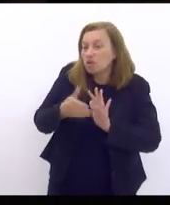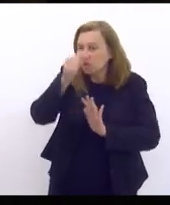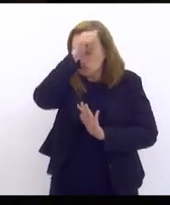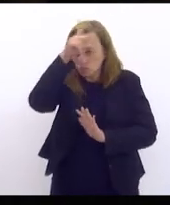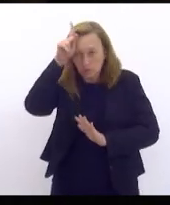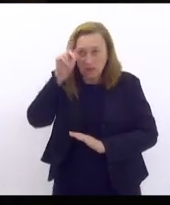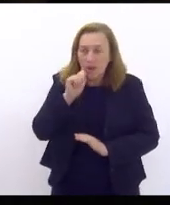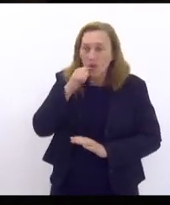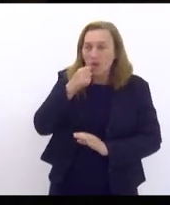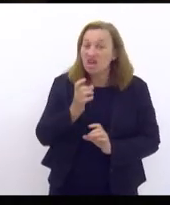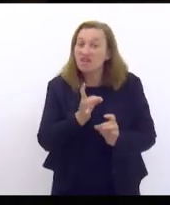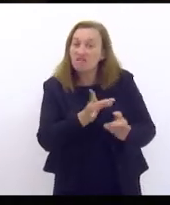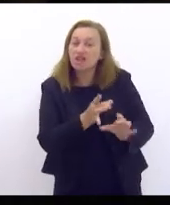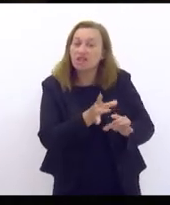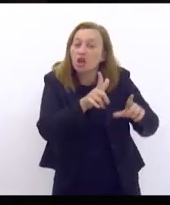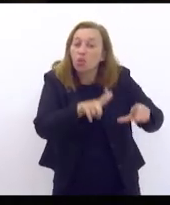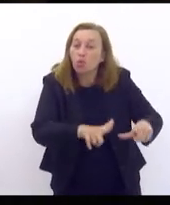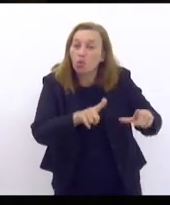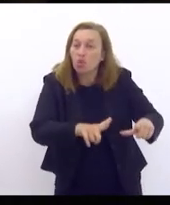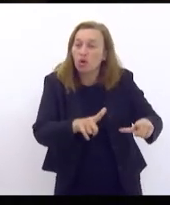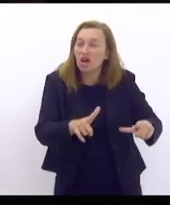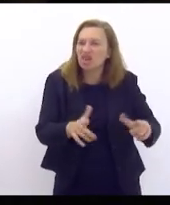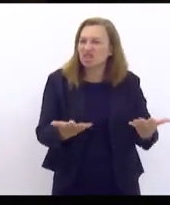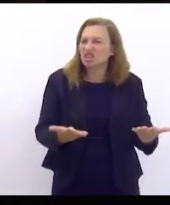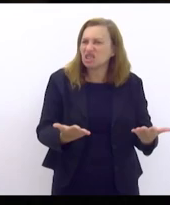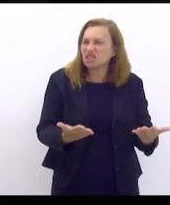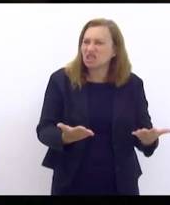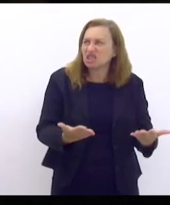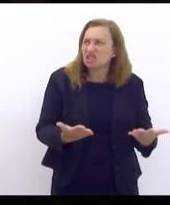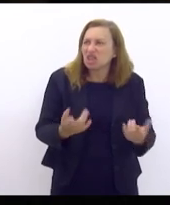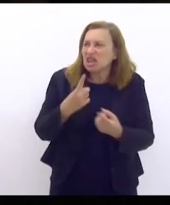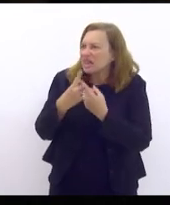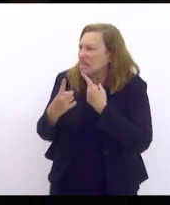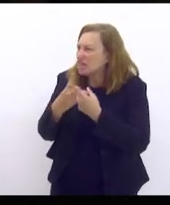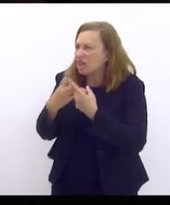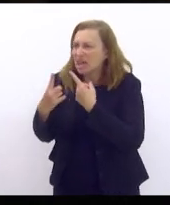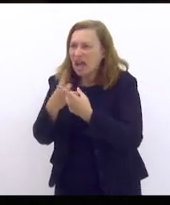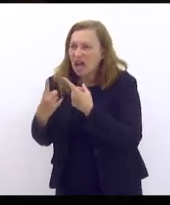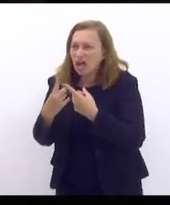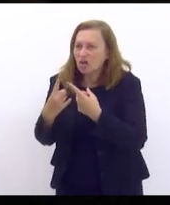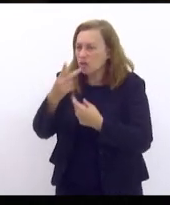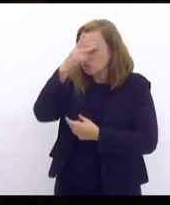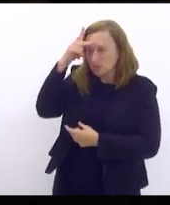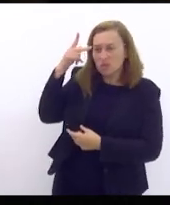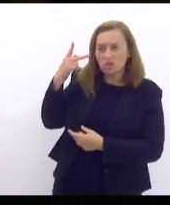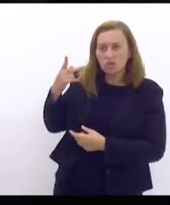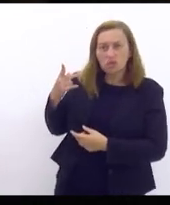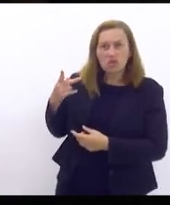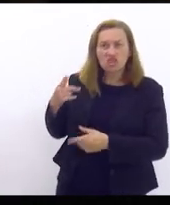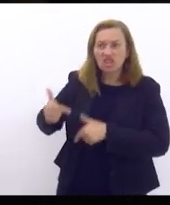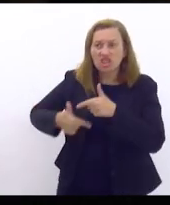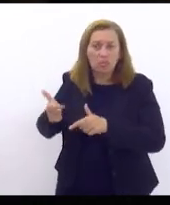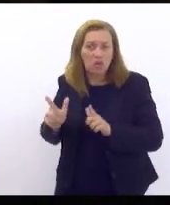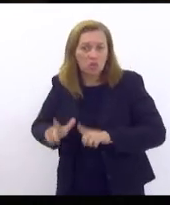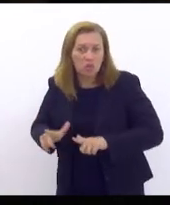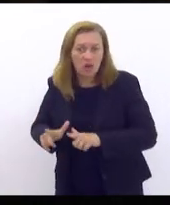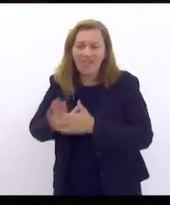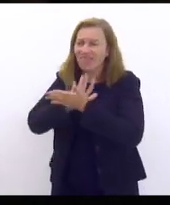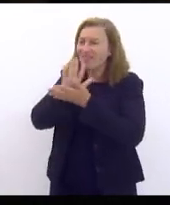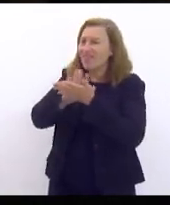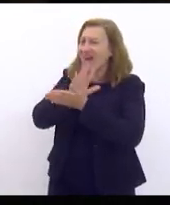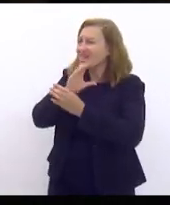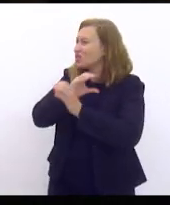Paes de privatizar a feira sem qualquer diálogo com aqueles e aquelas que sobrevivem da Feira